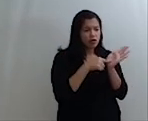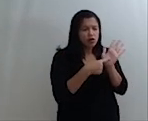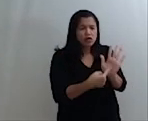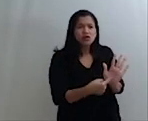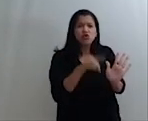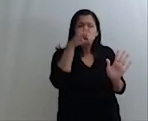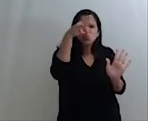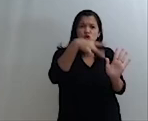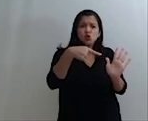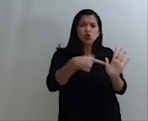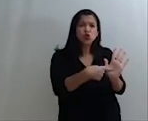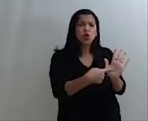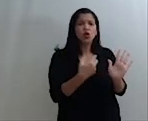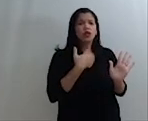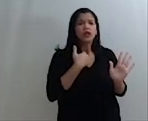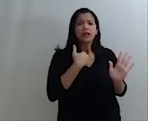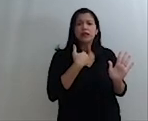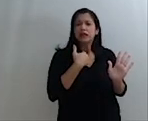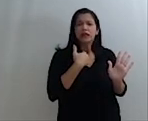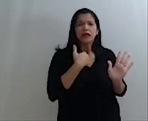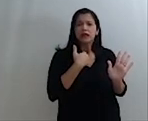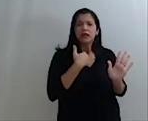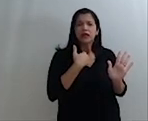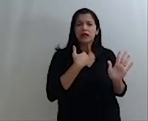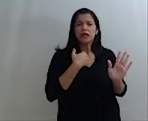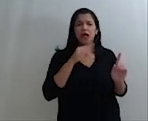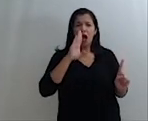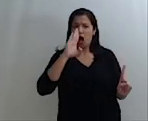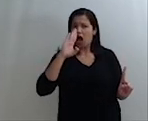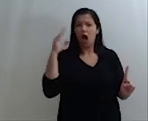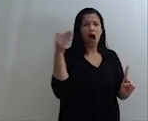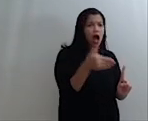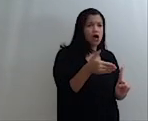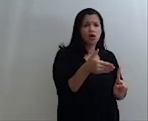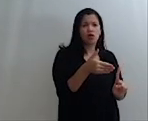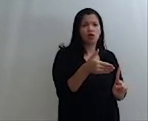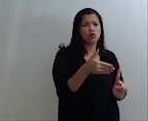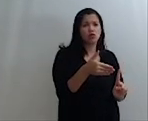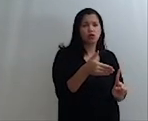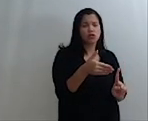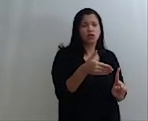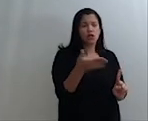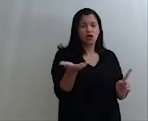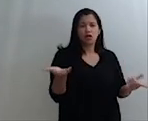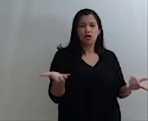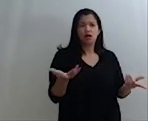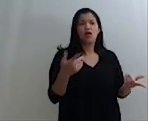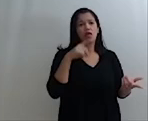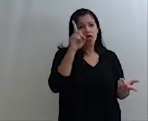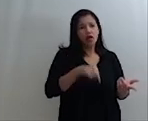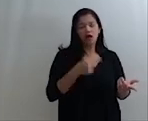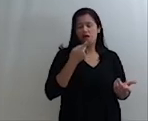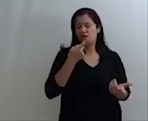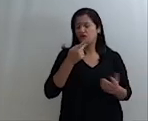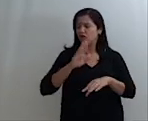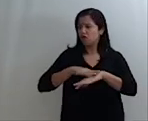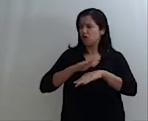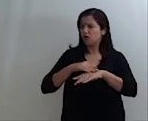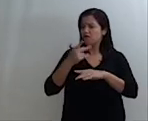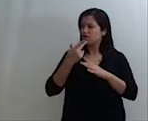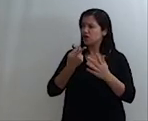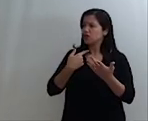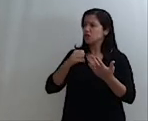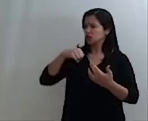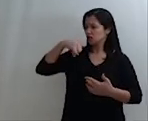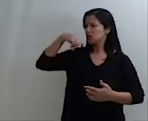do imputado ali eh mesmo que n em juízo as vítimas confirmem se limitem a confirmar que